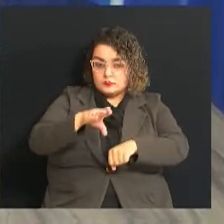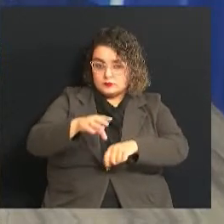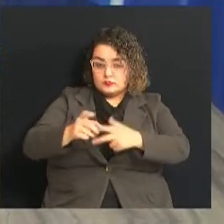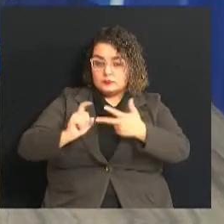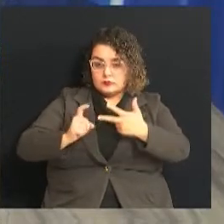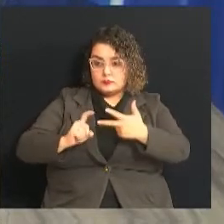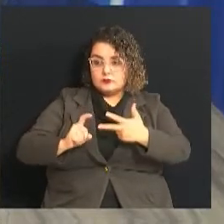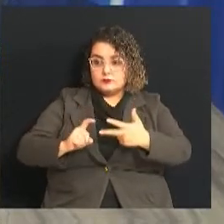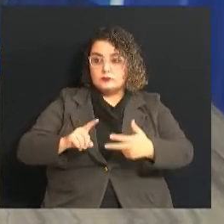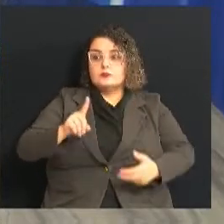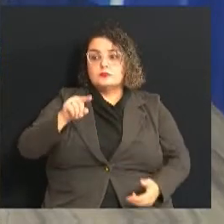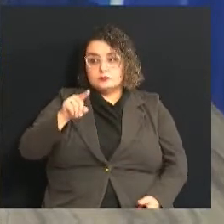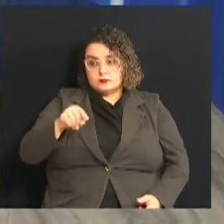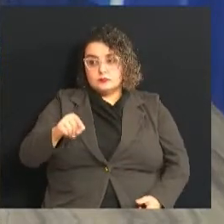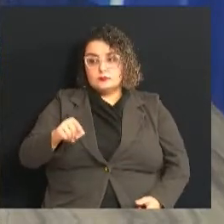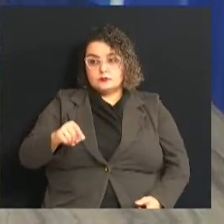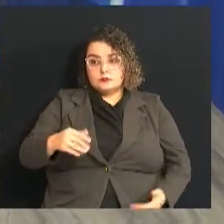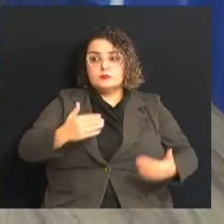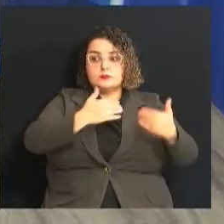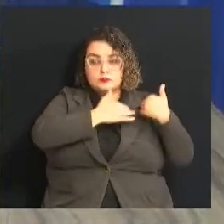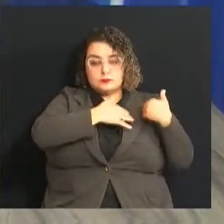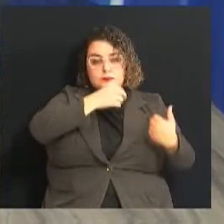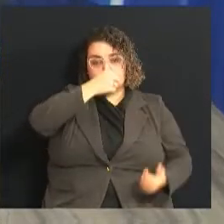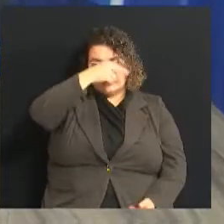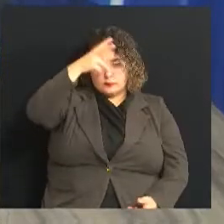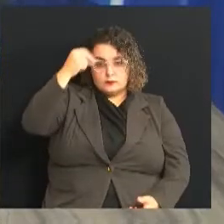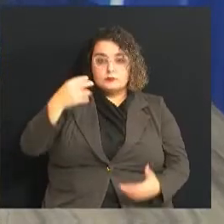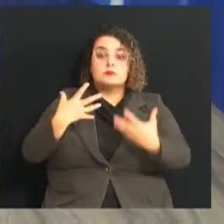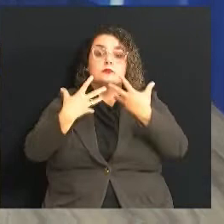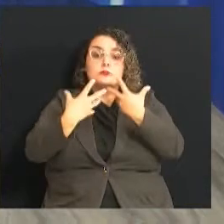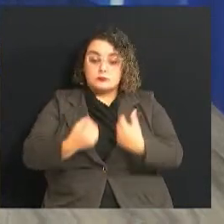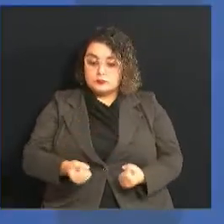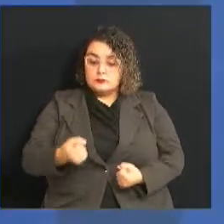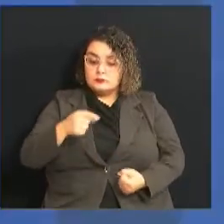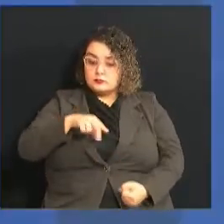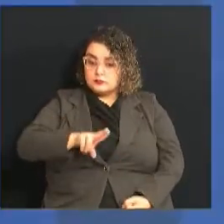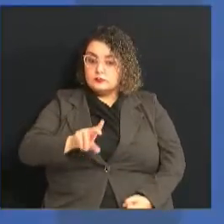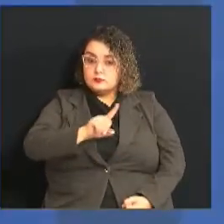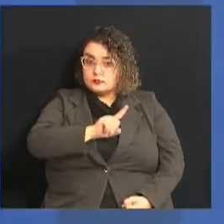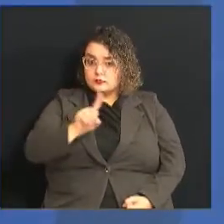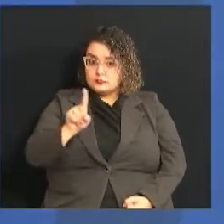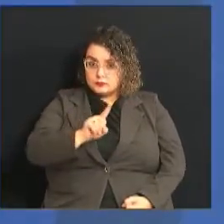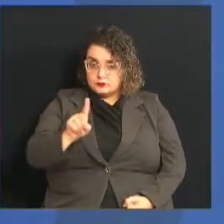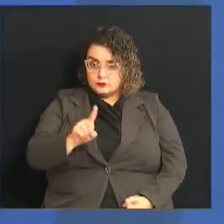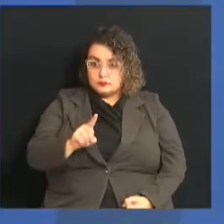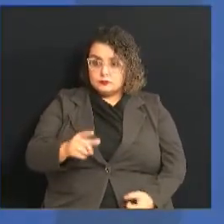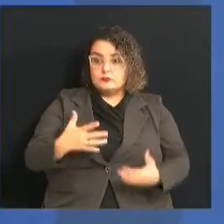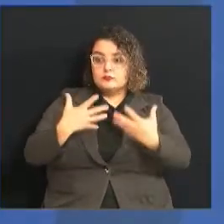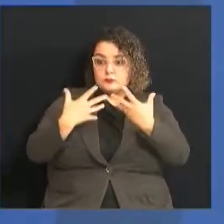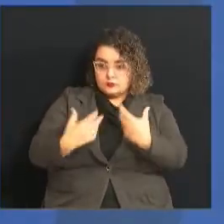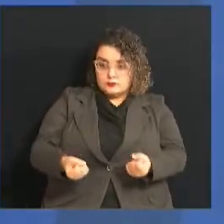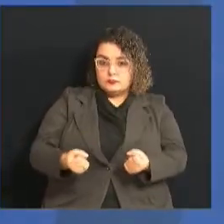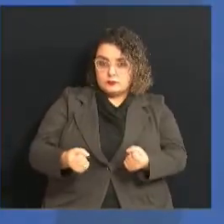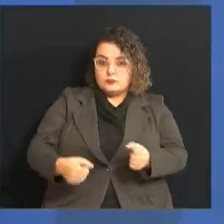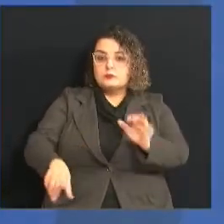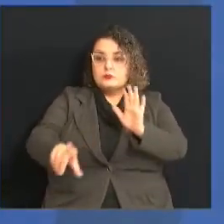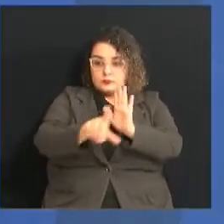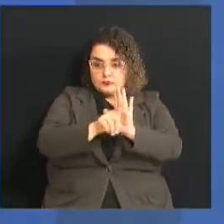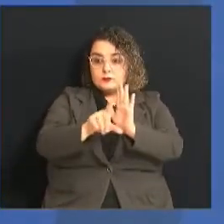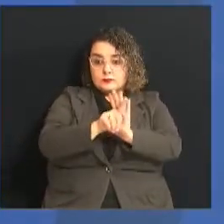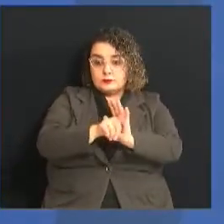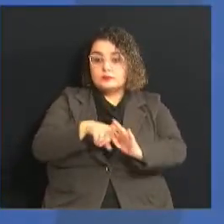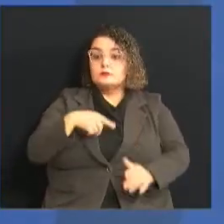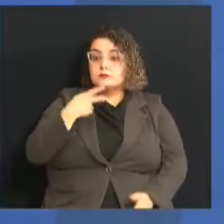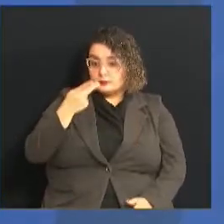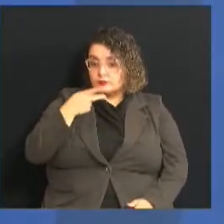e cabe ao prefeito sancionar ou não. A gente chama de projeto sancionado quando ele vira lei. E é sobre isso que nós